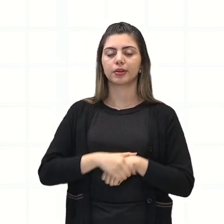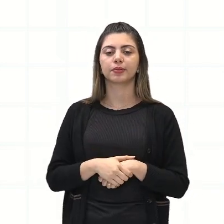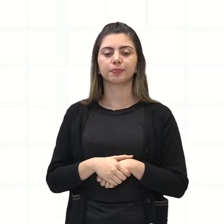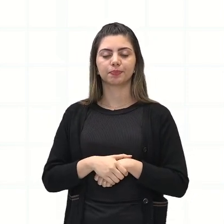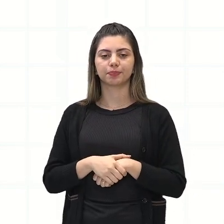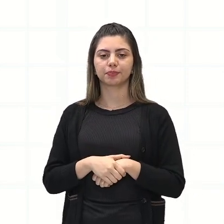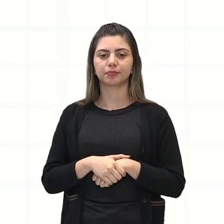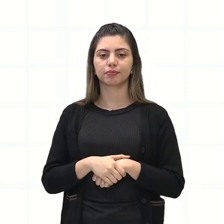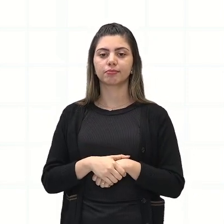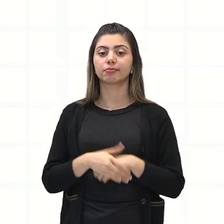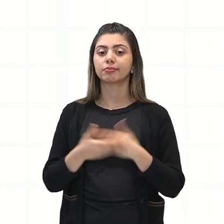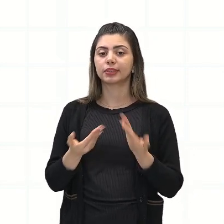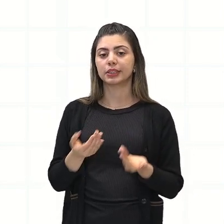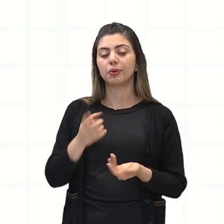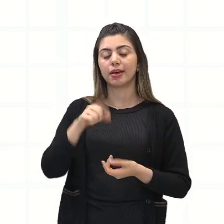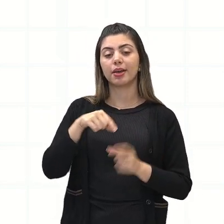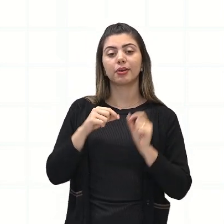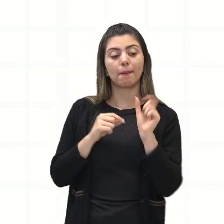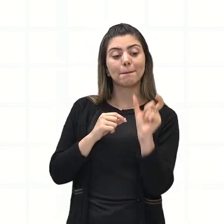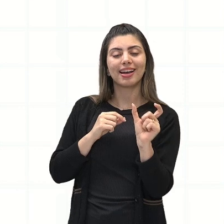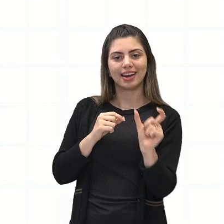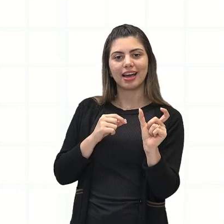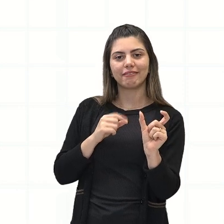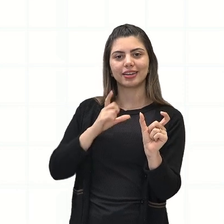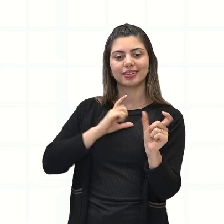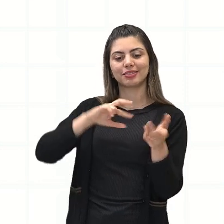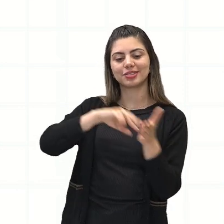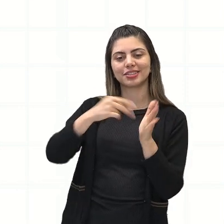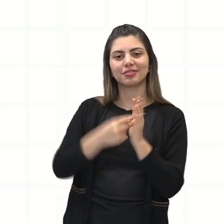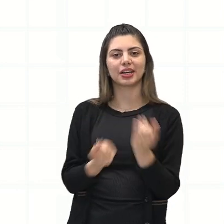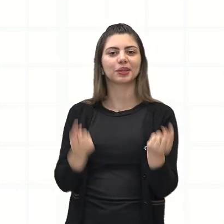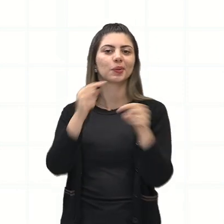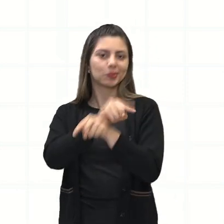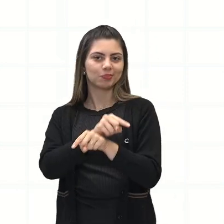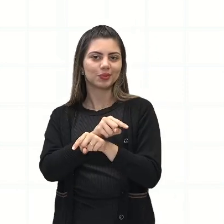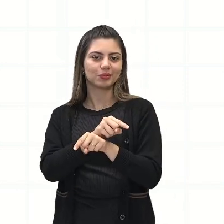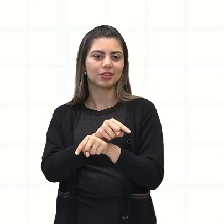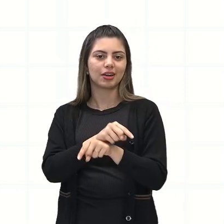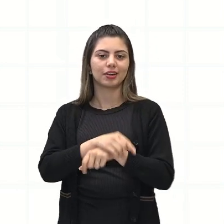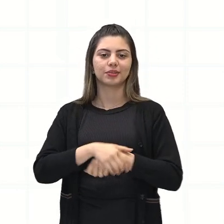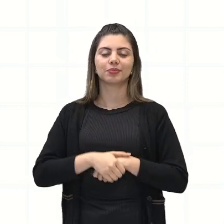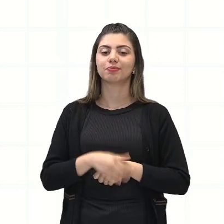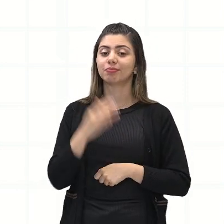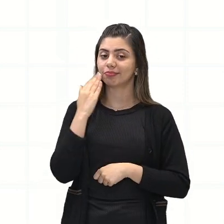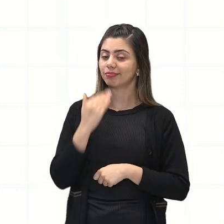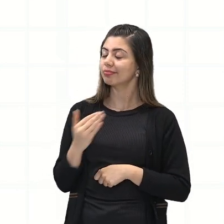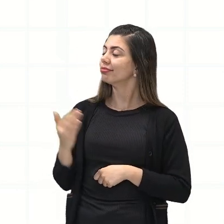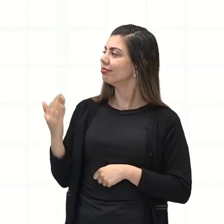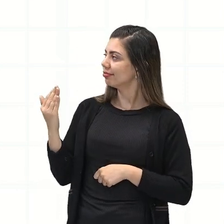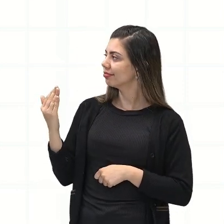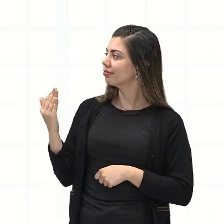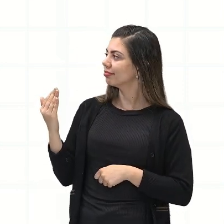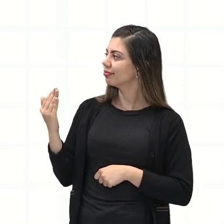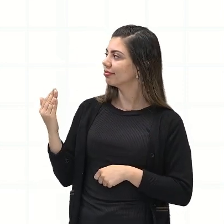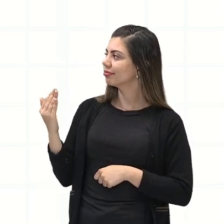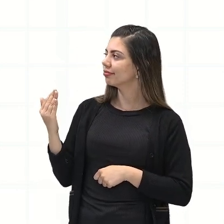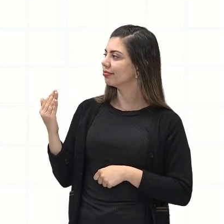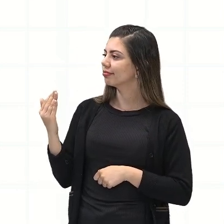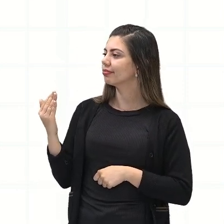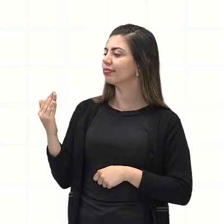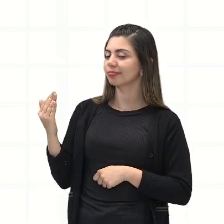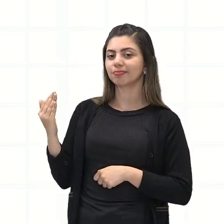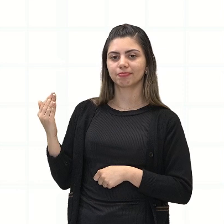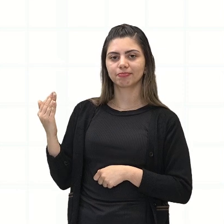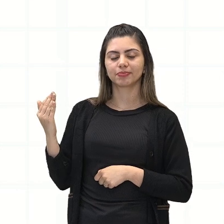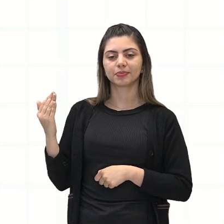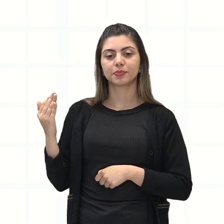que afirma o contrário daquilo que realmente quer afirmar,